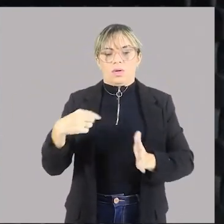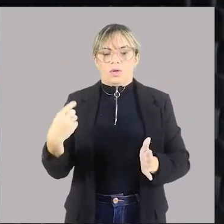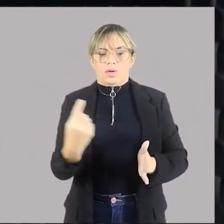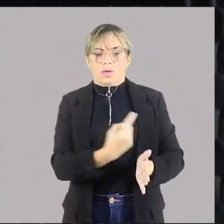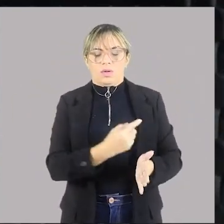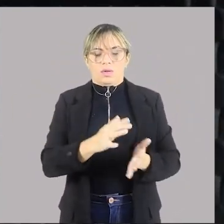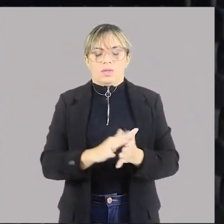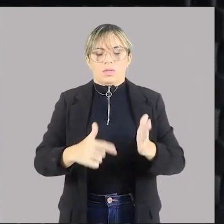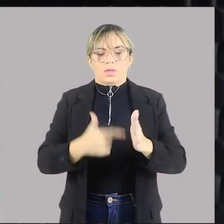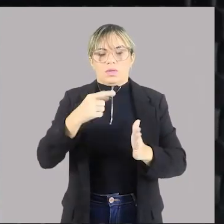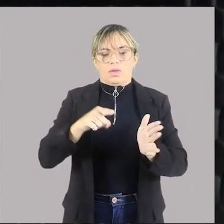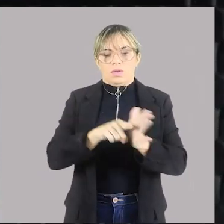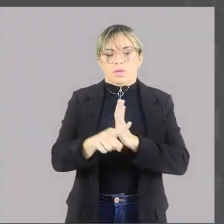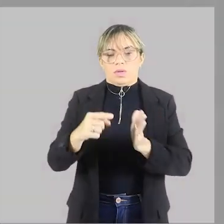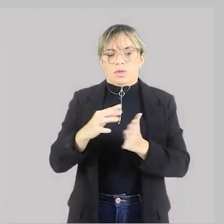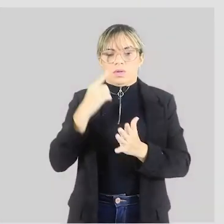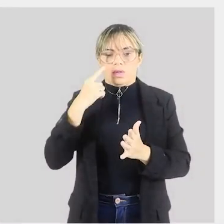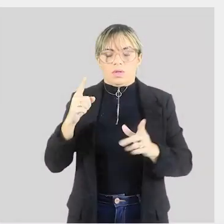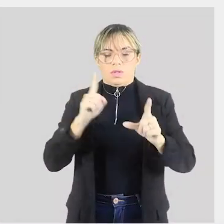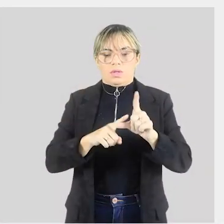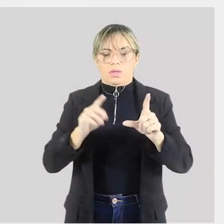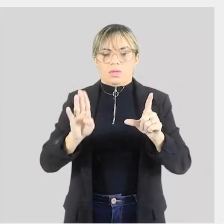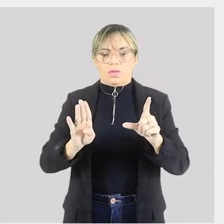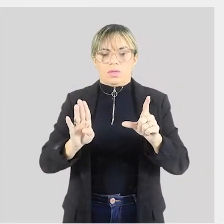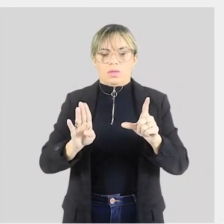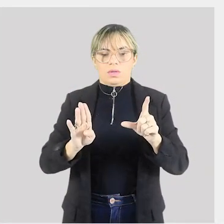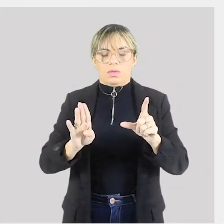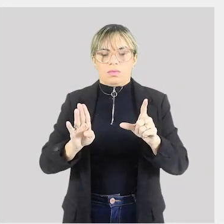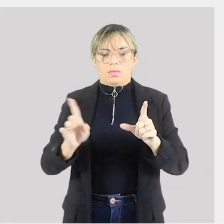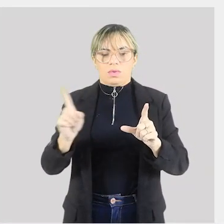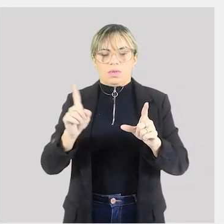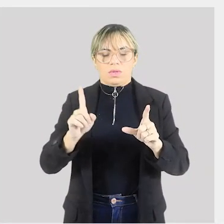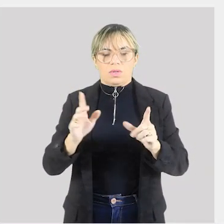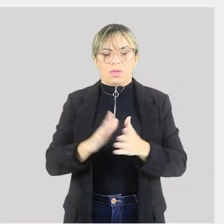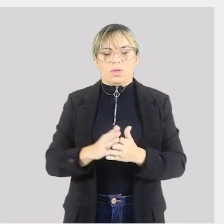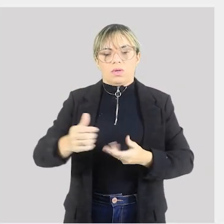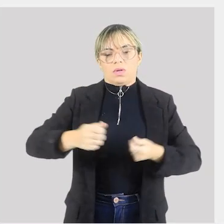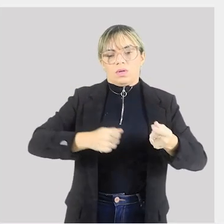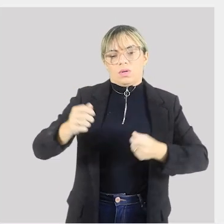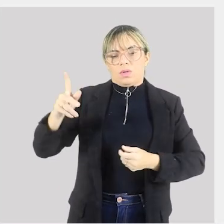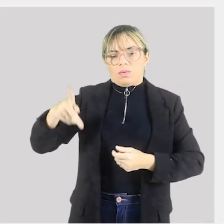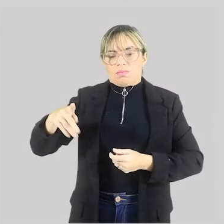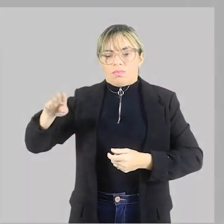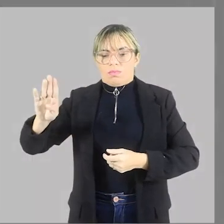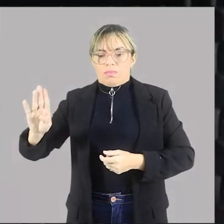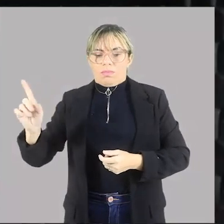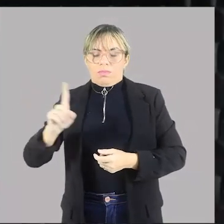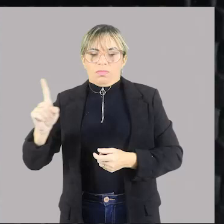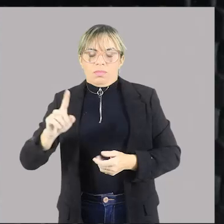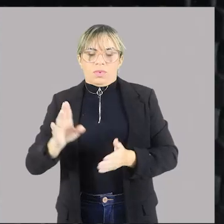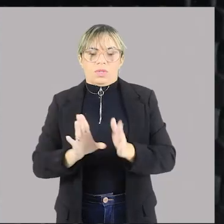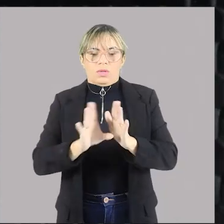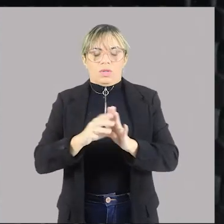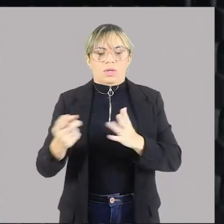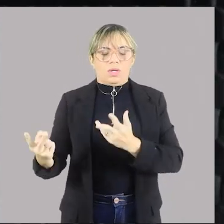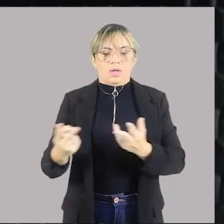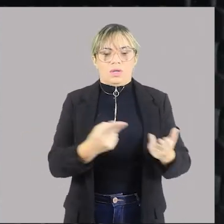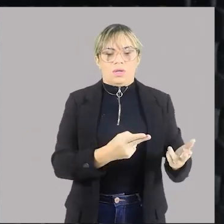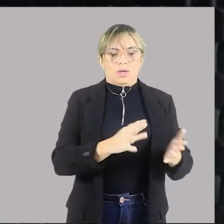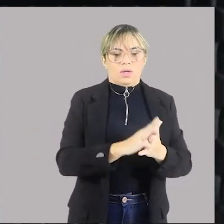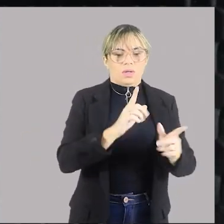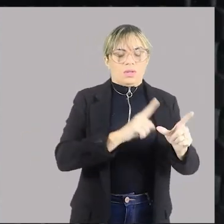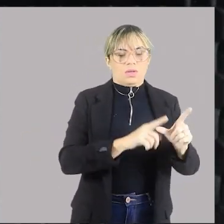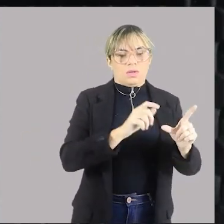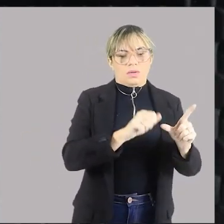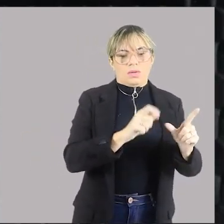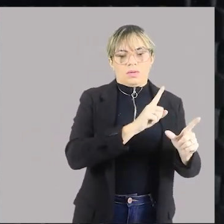nossa assertiva, tá? Letra B, administração pública. Não, o conceito de administração pública não é o mesmo conceito de Estado de Direito. A